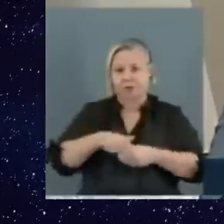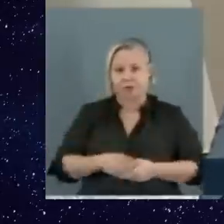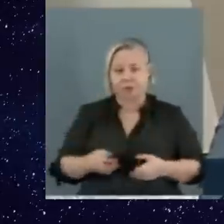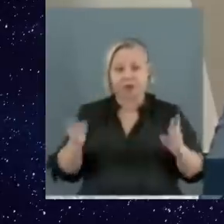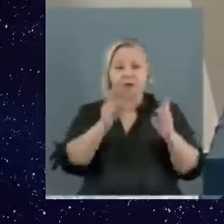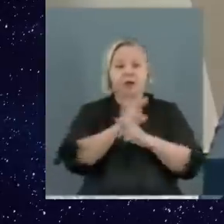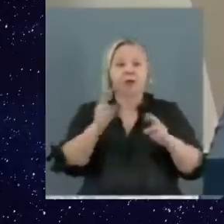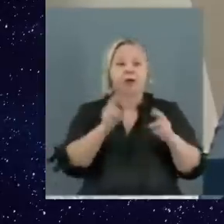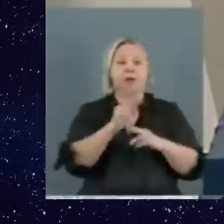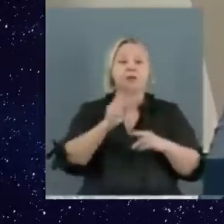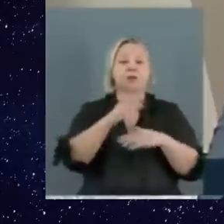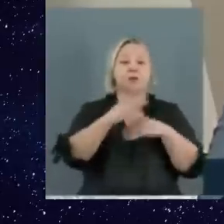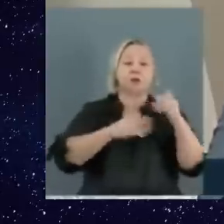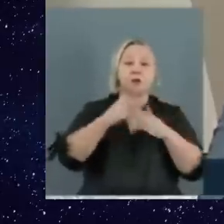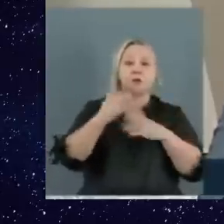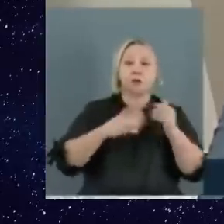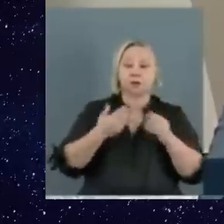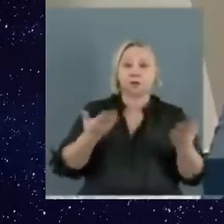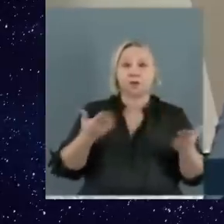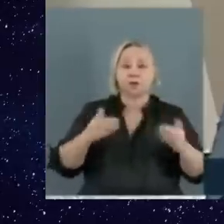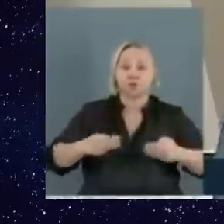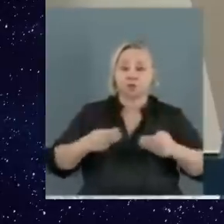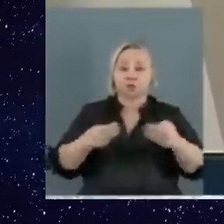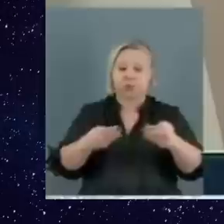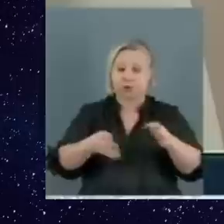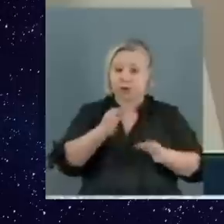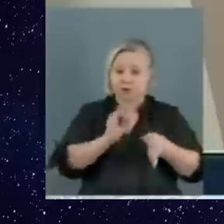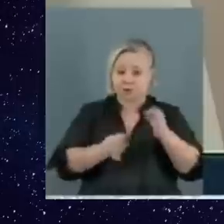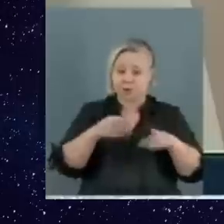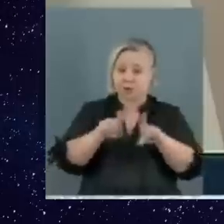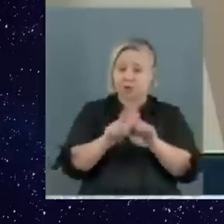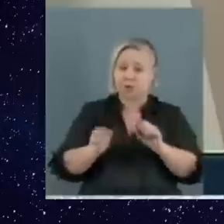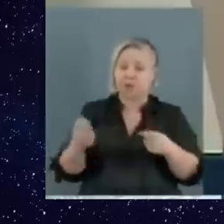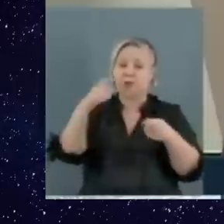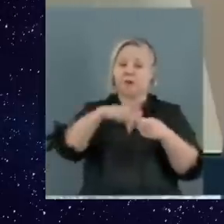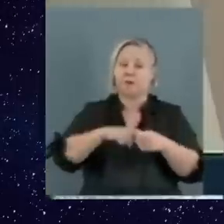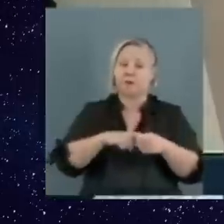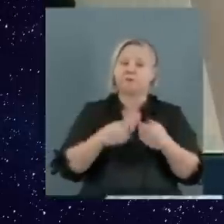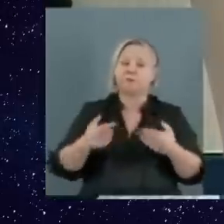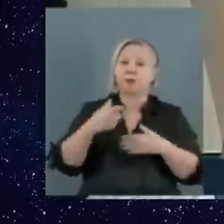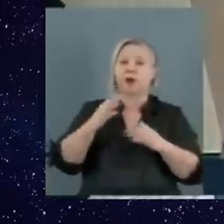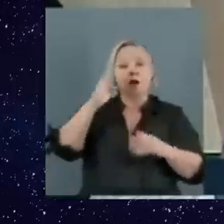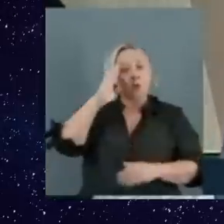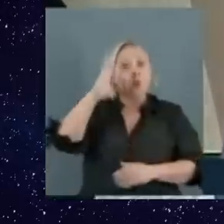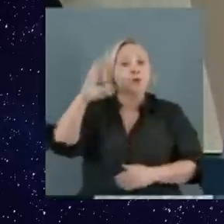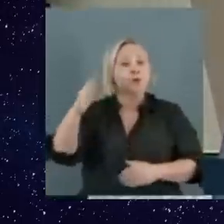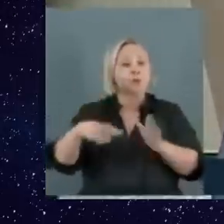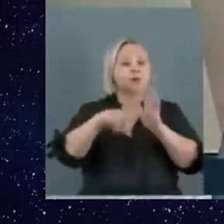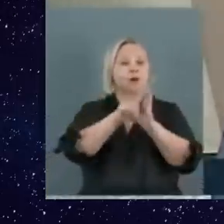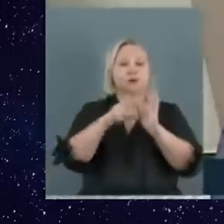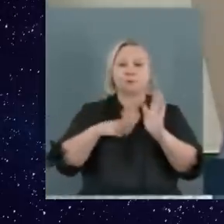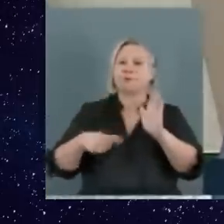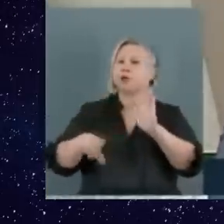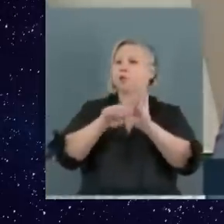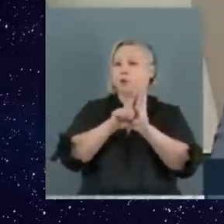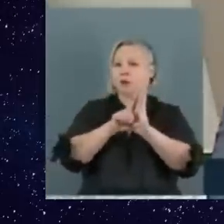às ações do Ministério da Justiça, também volta ao princípio da legalidade. Existe uma lei, o senhor lembra,